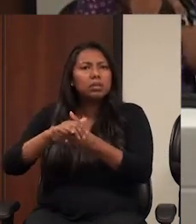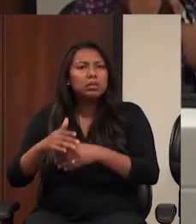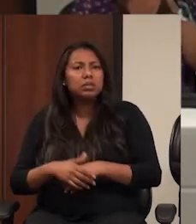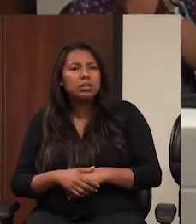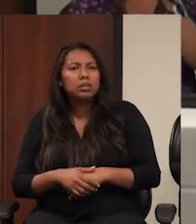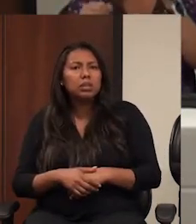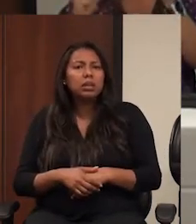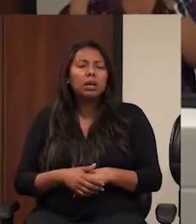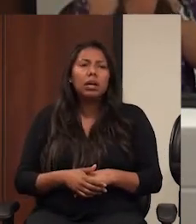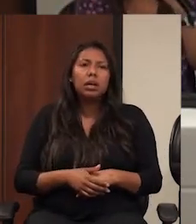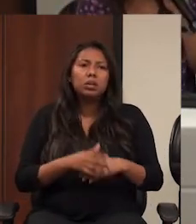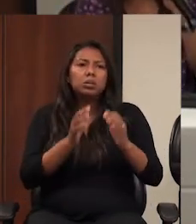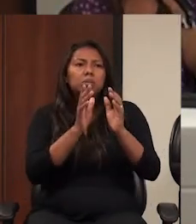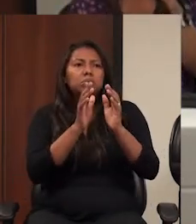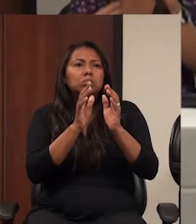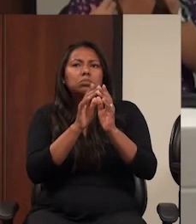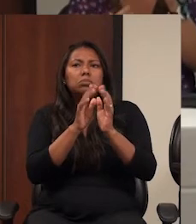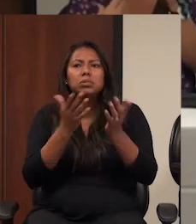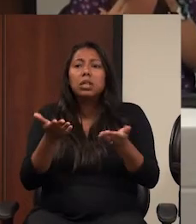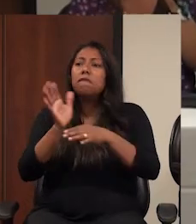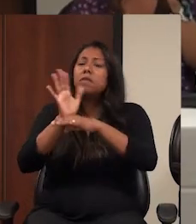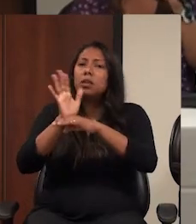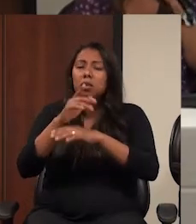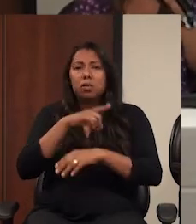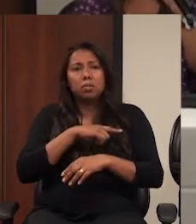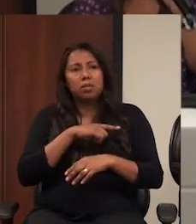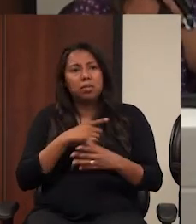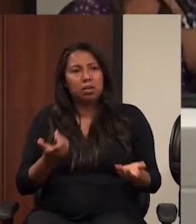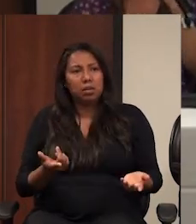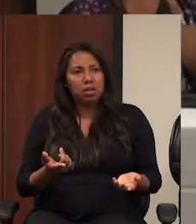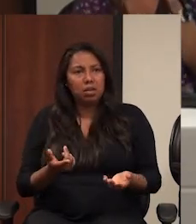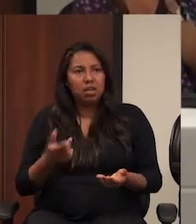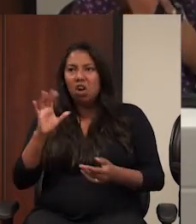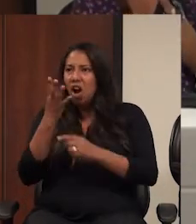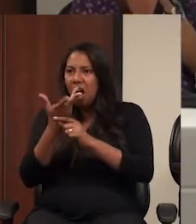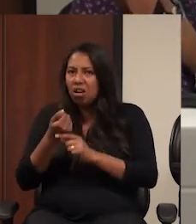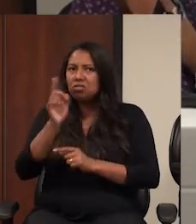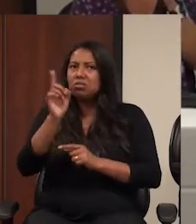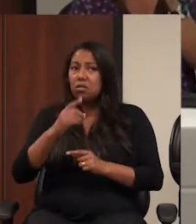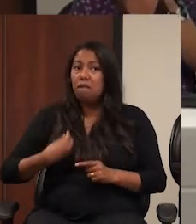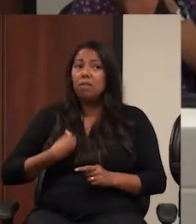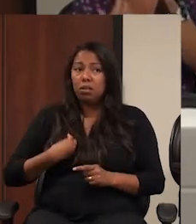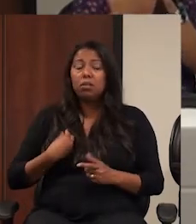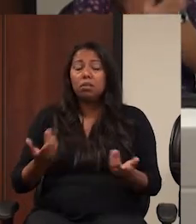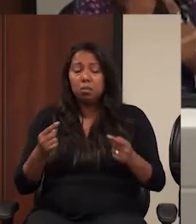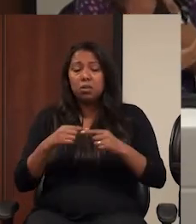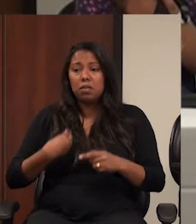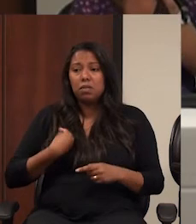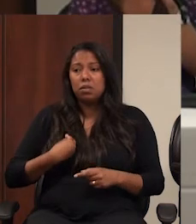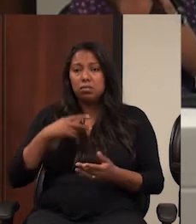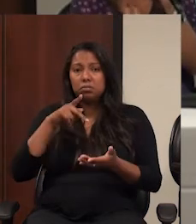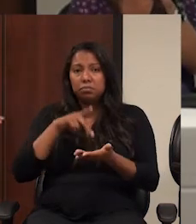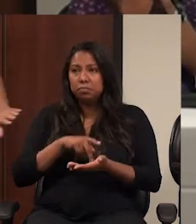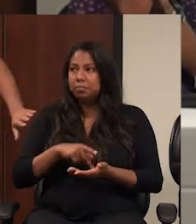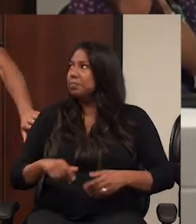menina com autismo, tem filme isso não é só arte não, gente, é vida. É a vida. Por isso que a gente tem que